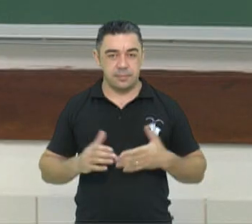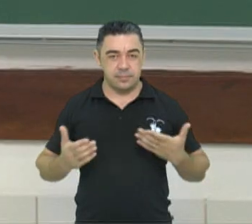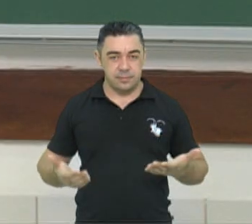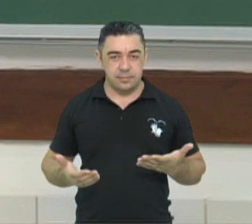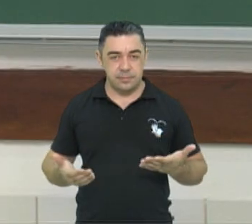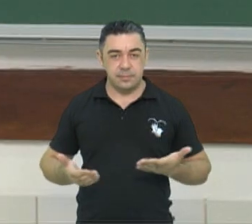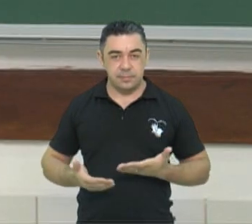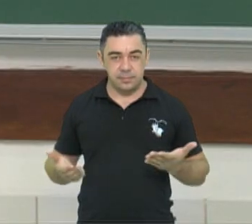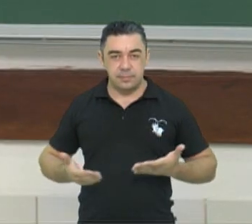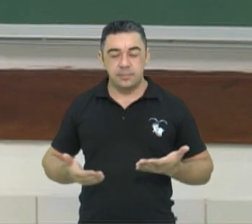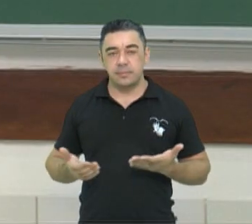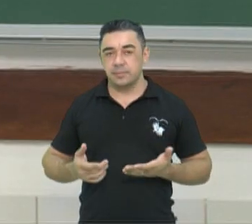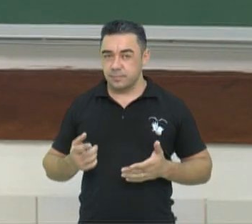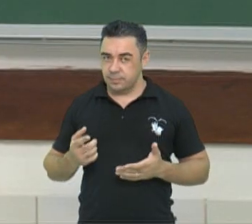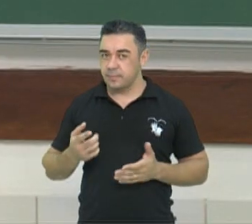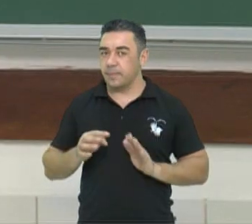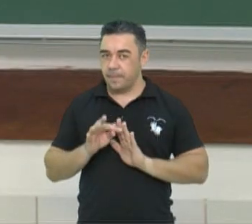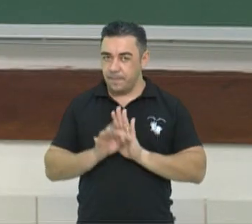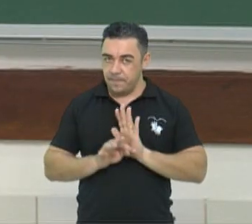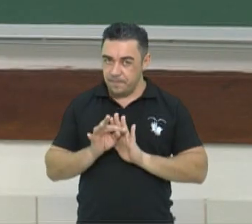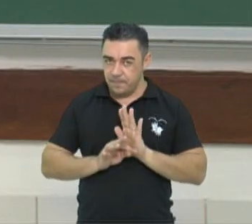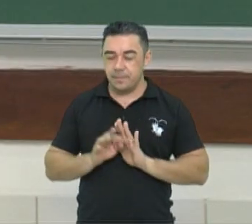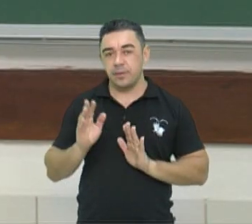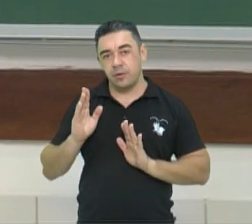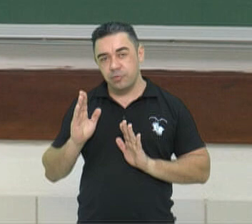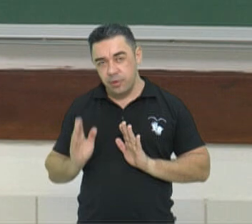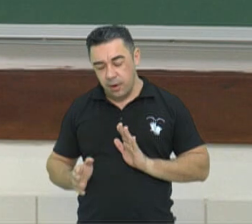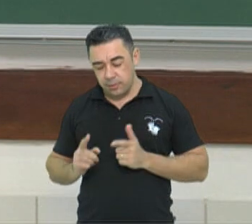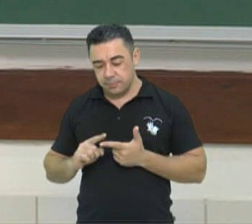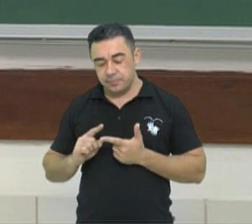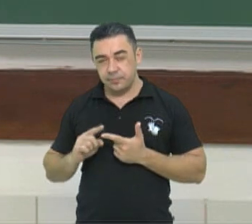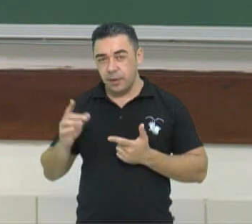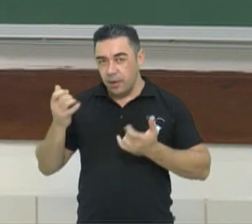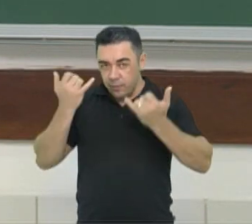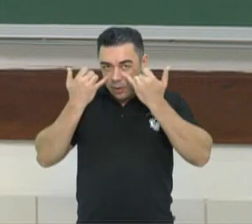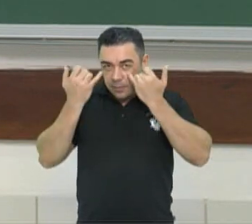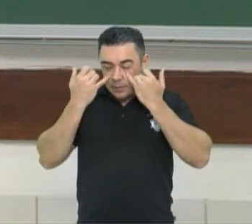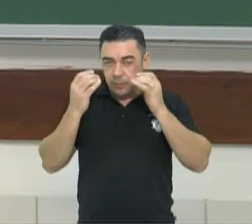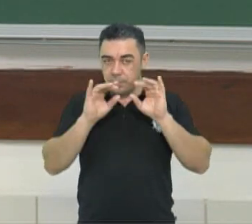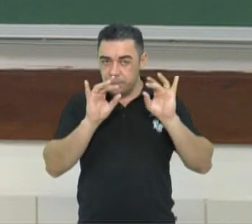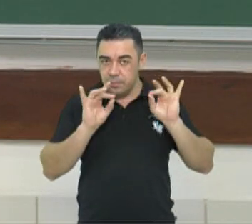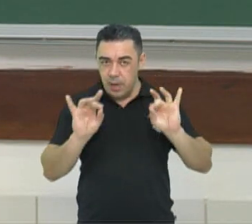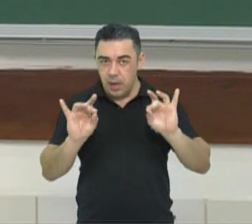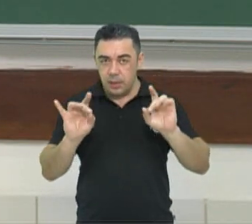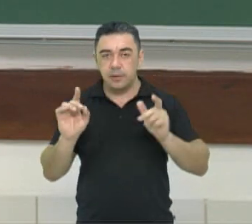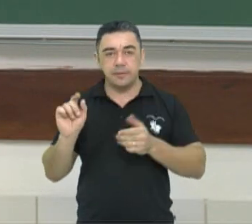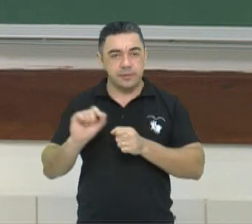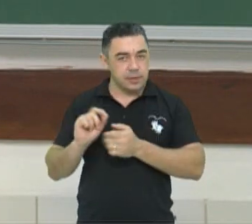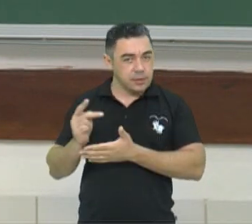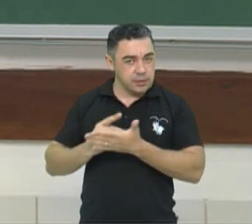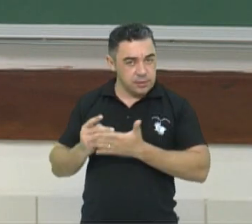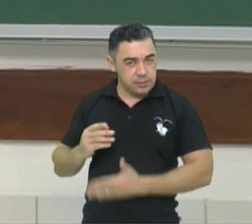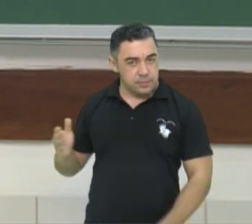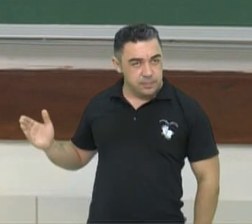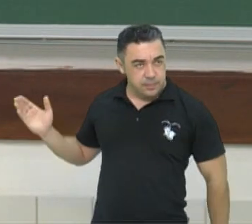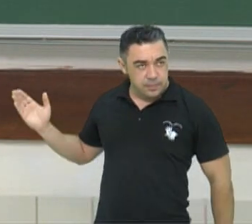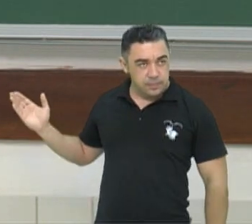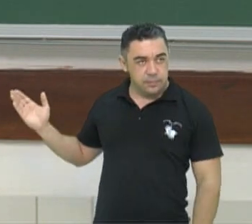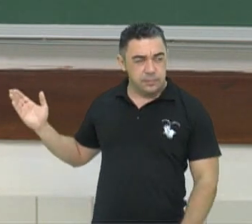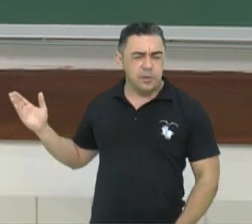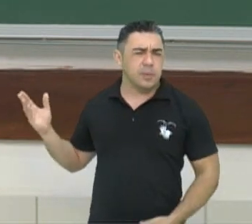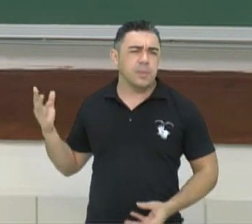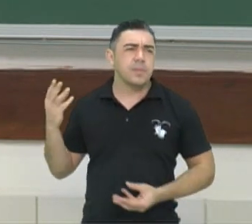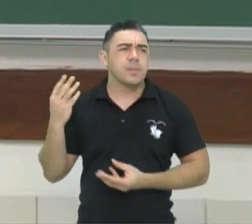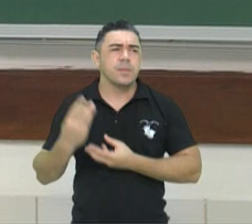Então, gente, agora, né, com o texto, com a retirada de todas as informações, né, fizemos a figura, como